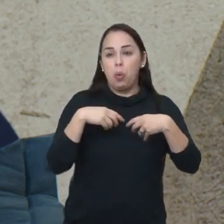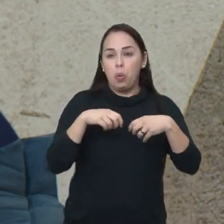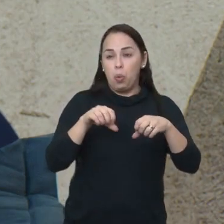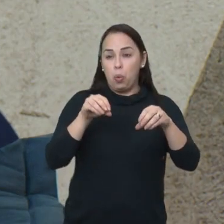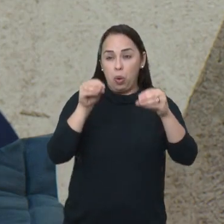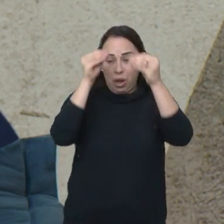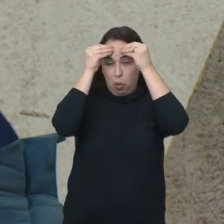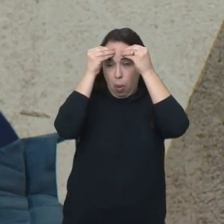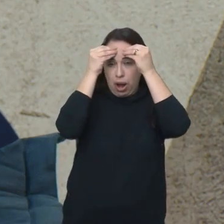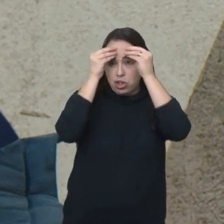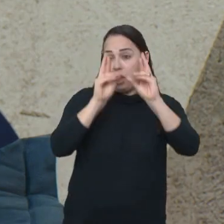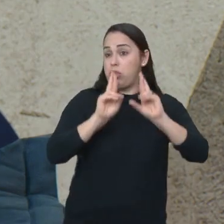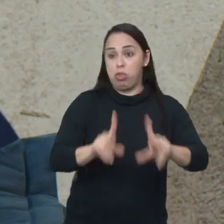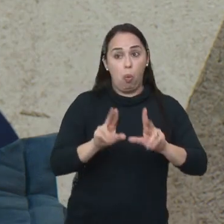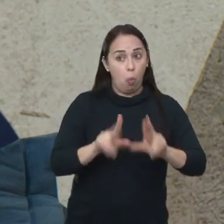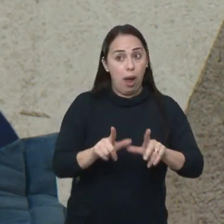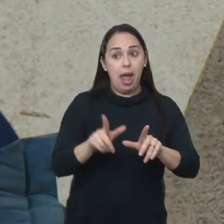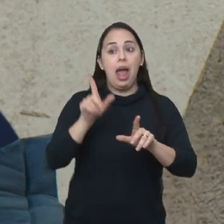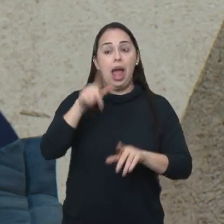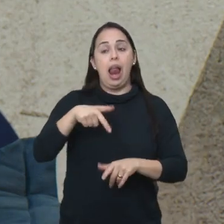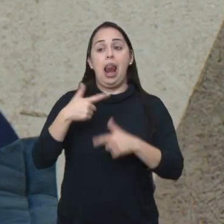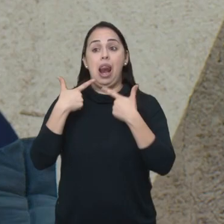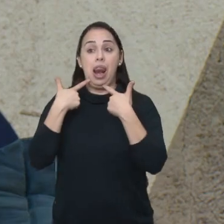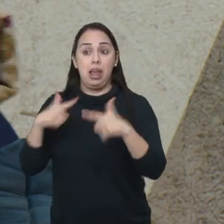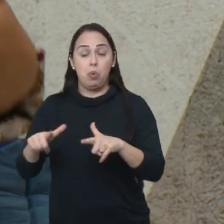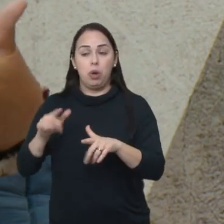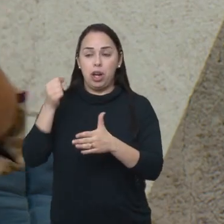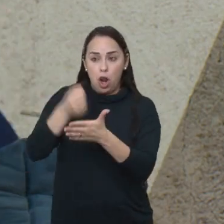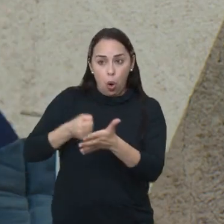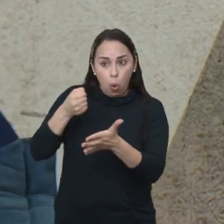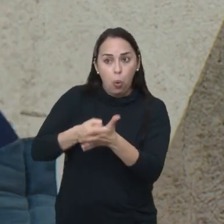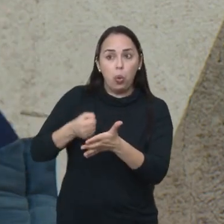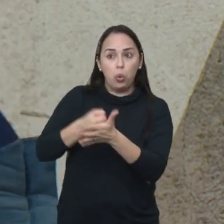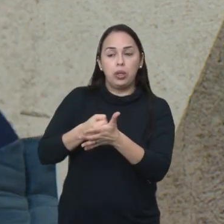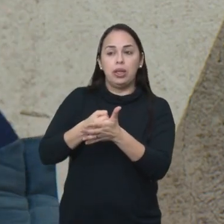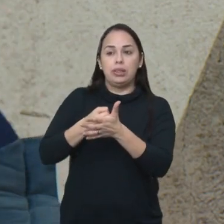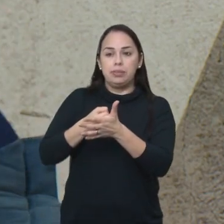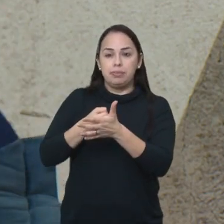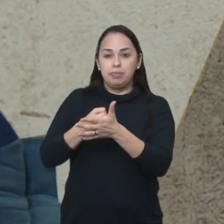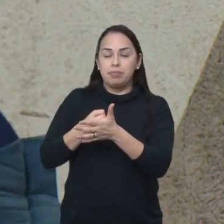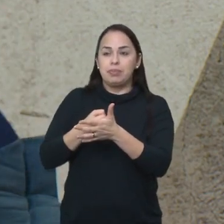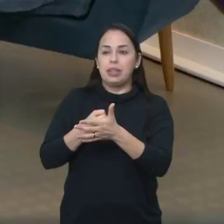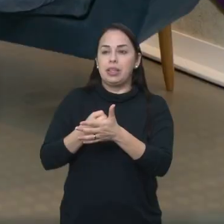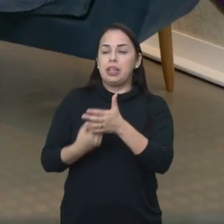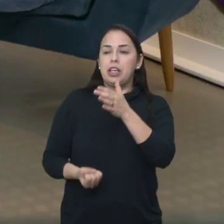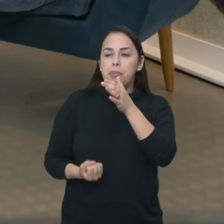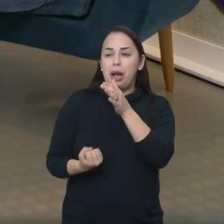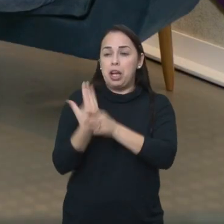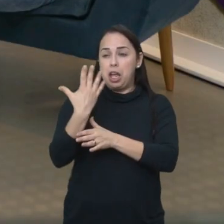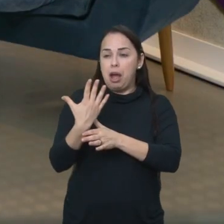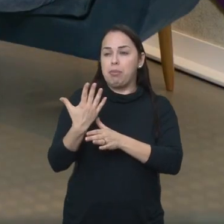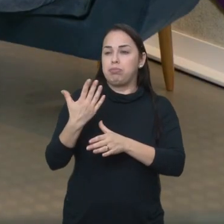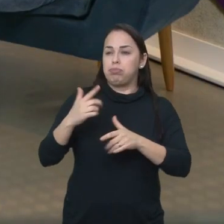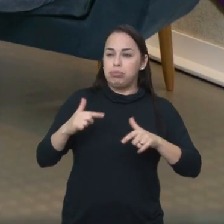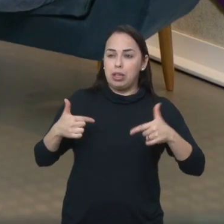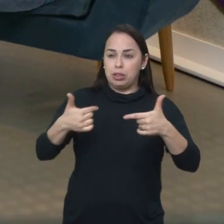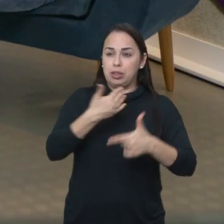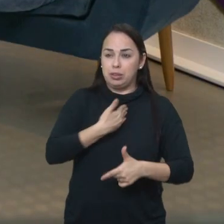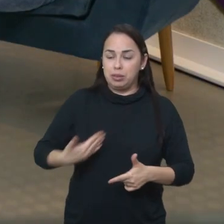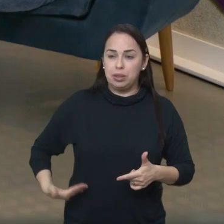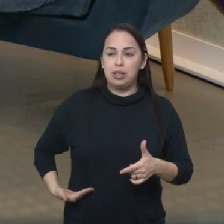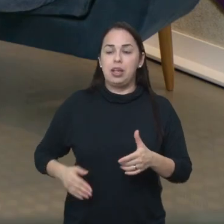é língua, reconhecida como meio. A gente luta para que tenha-se mais políticas